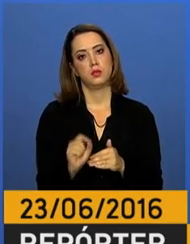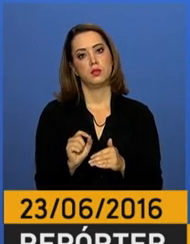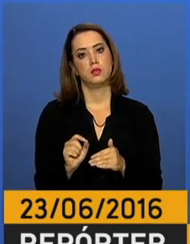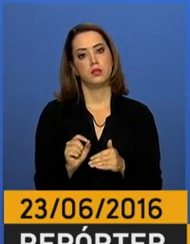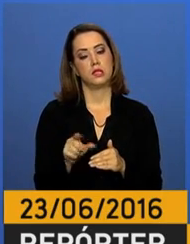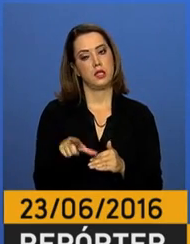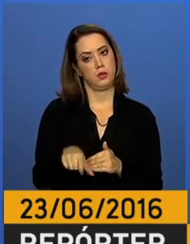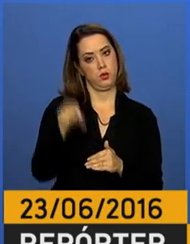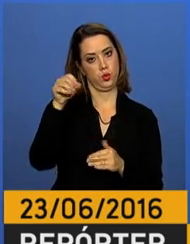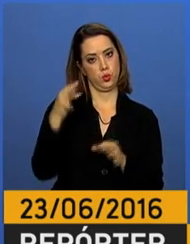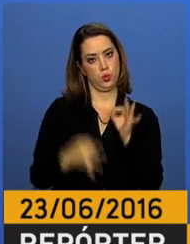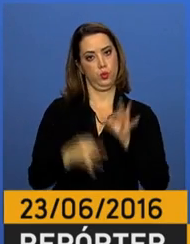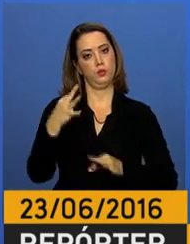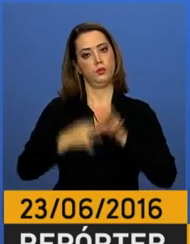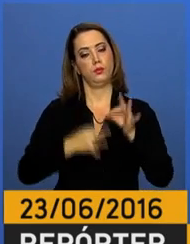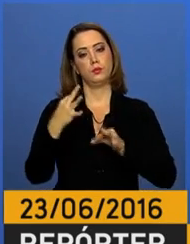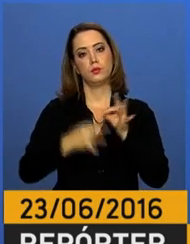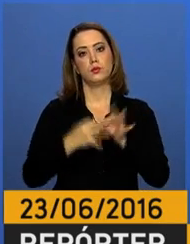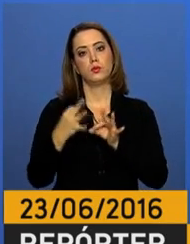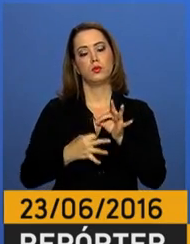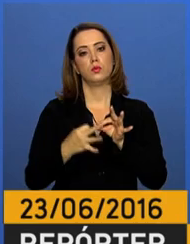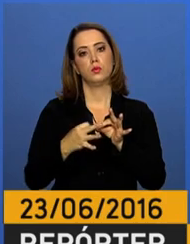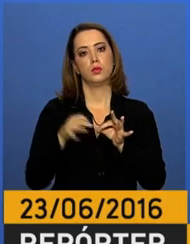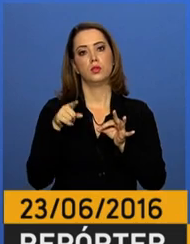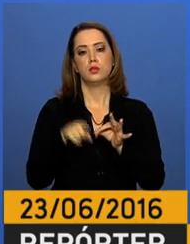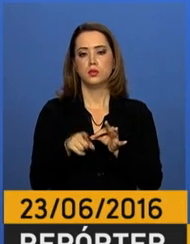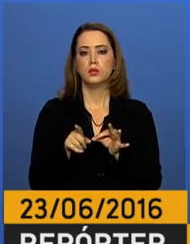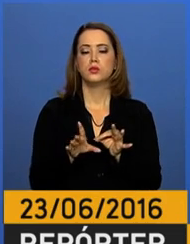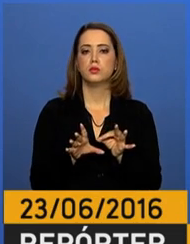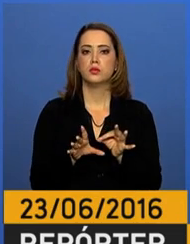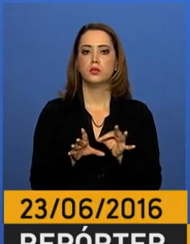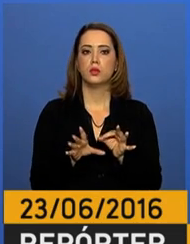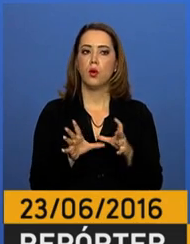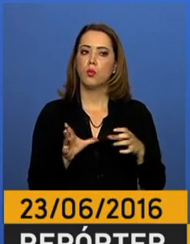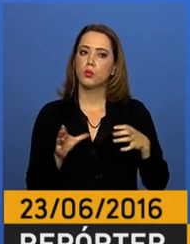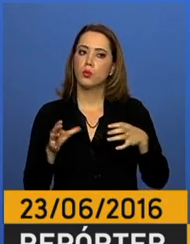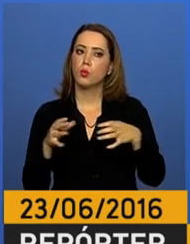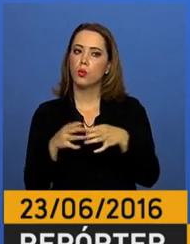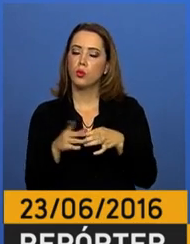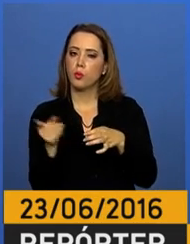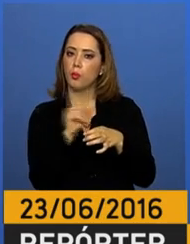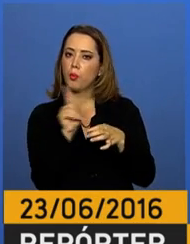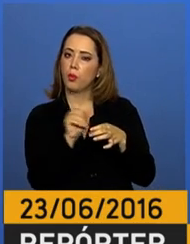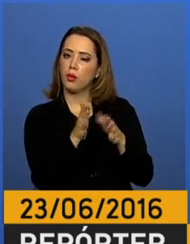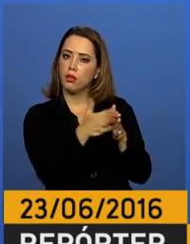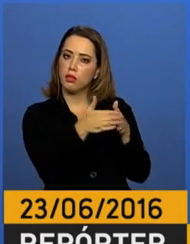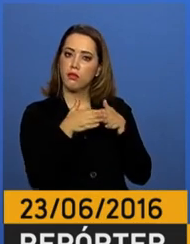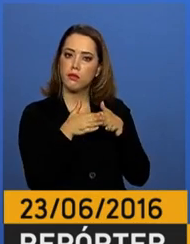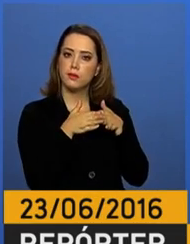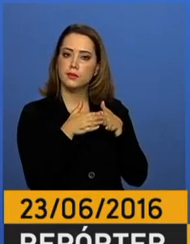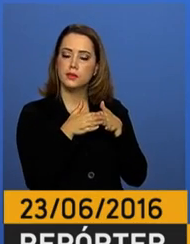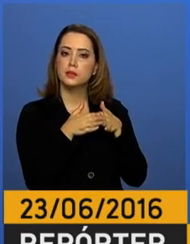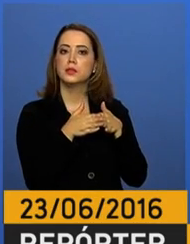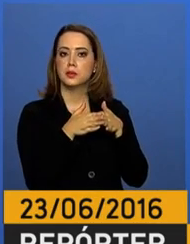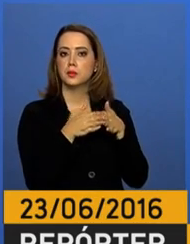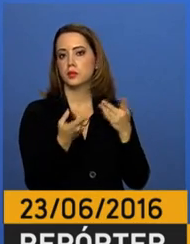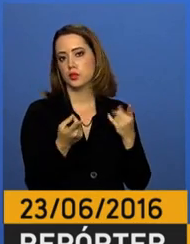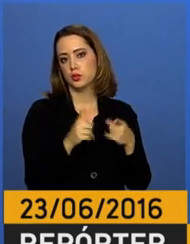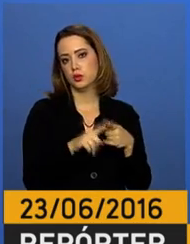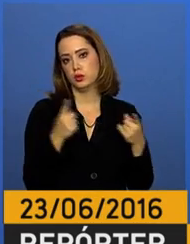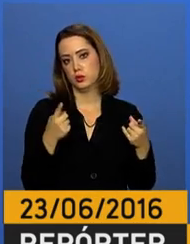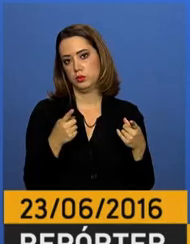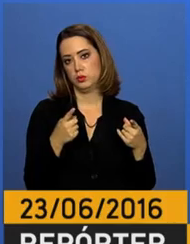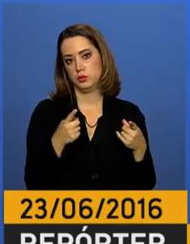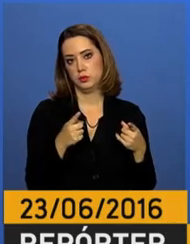decisão atingindo aquelas pessoas que não participaram diretamente do mandato de junção